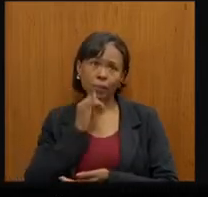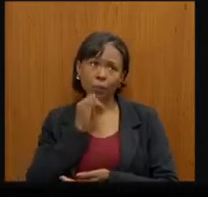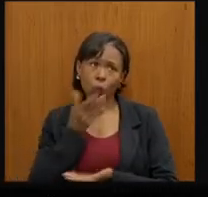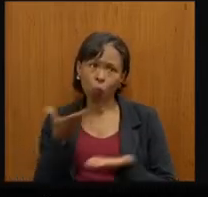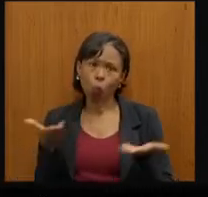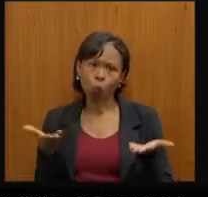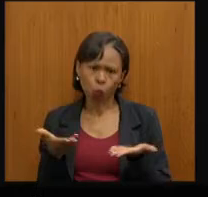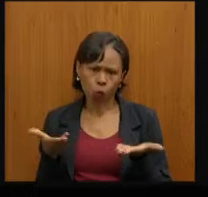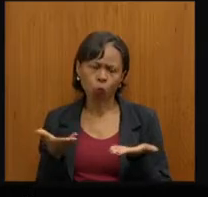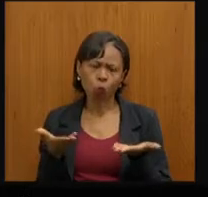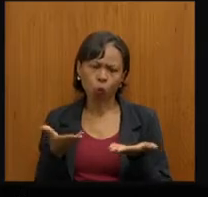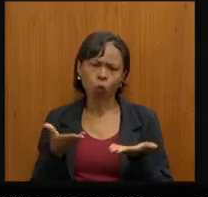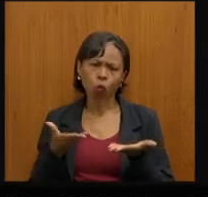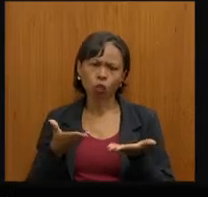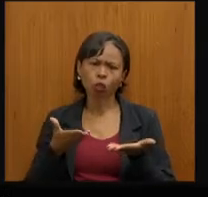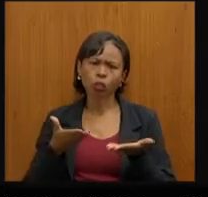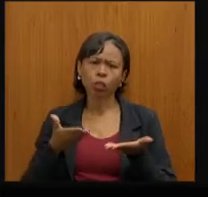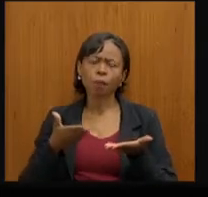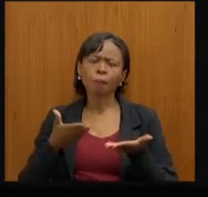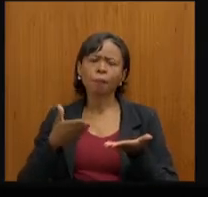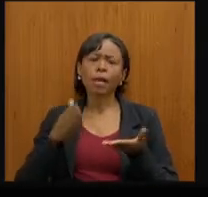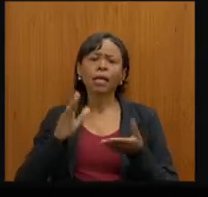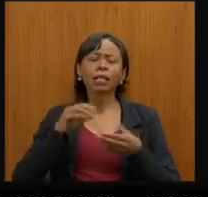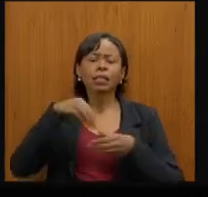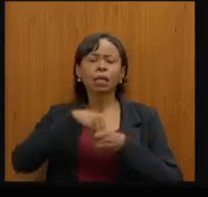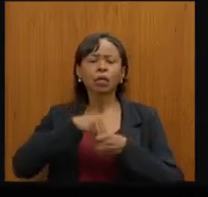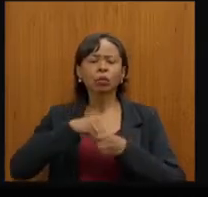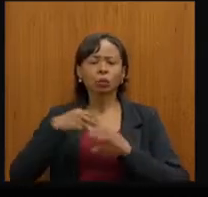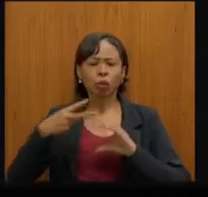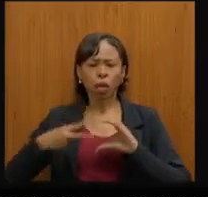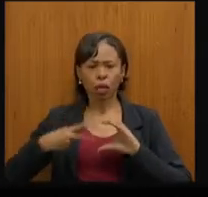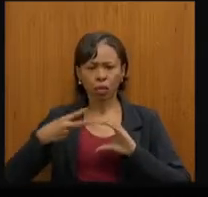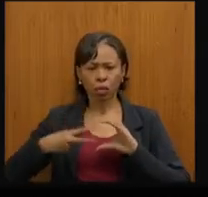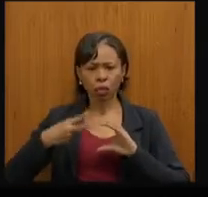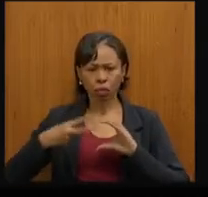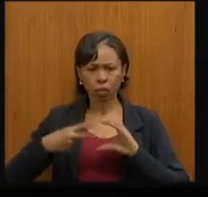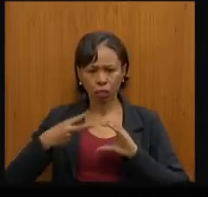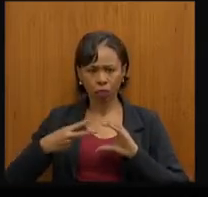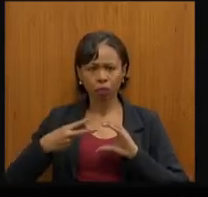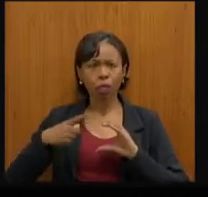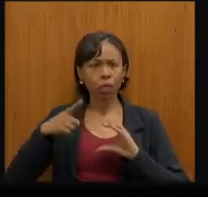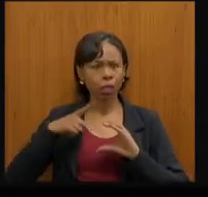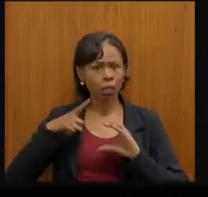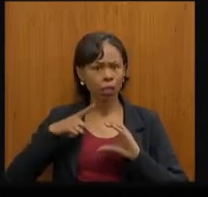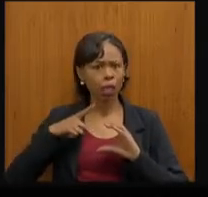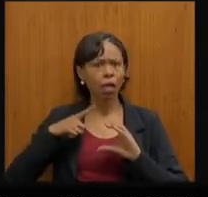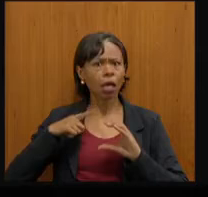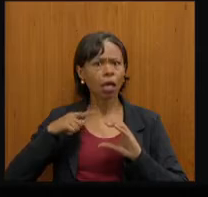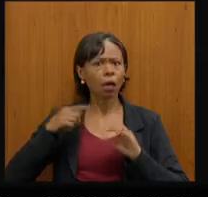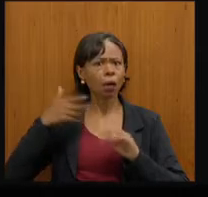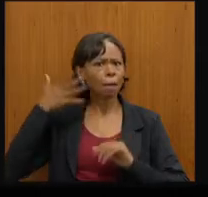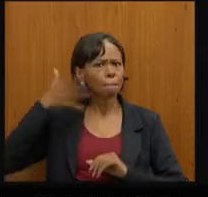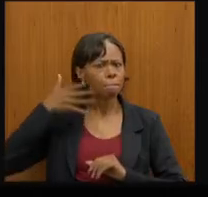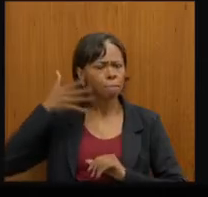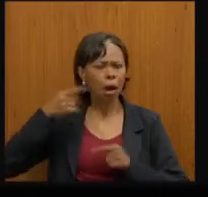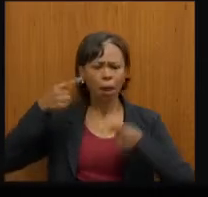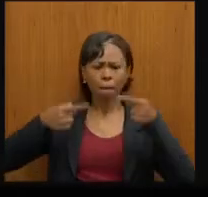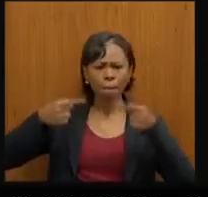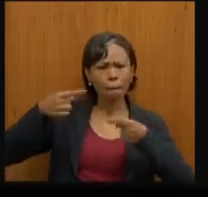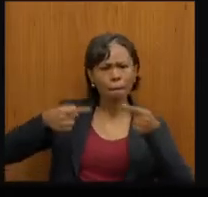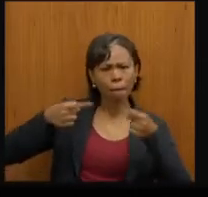um medo muito grande na Câmara Municipal e referência né a Lei Maria da Penha movimento muito bom